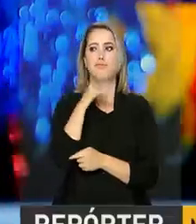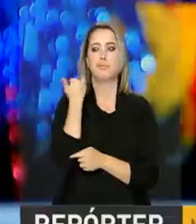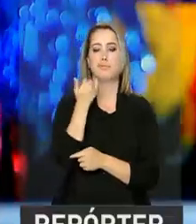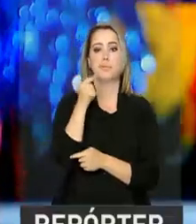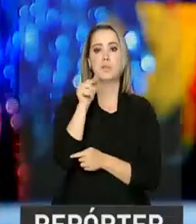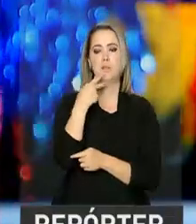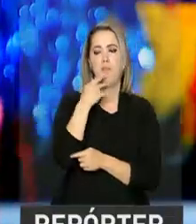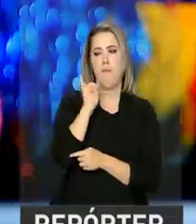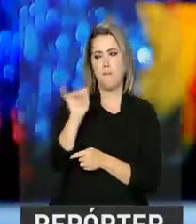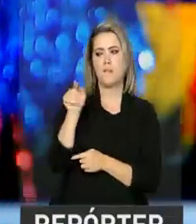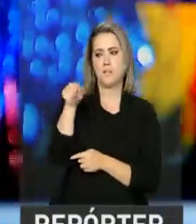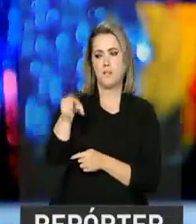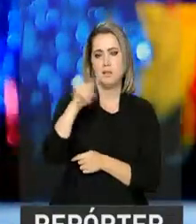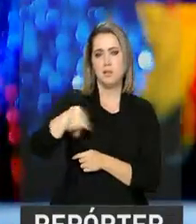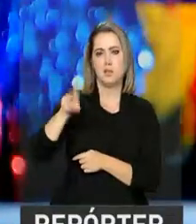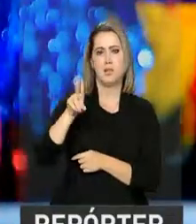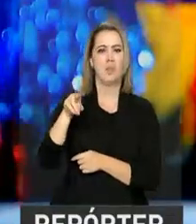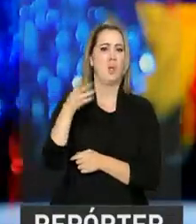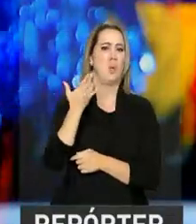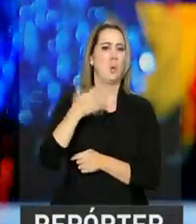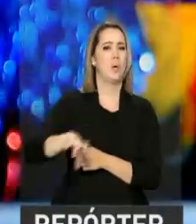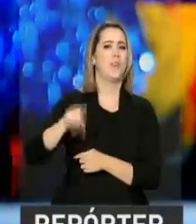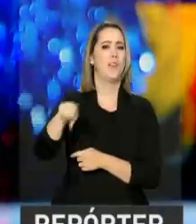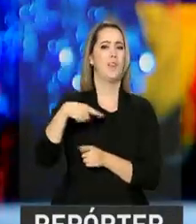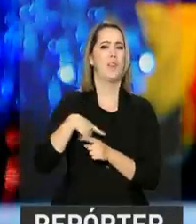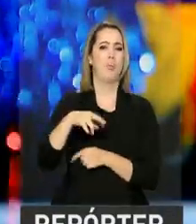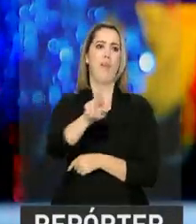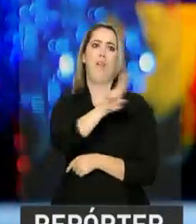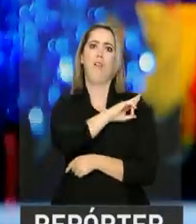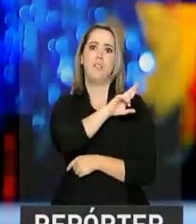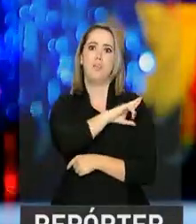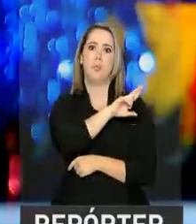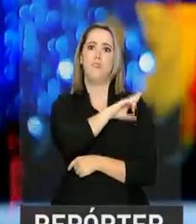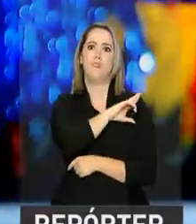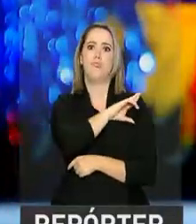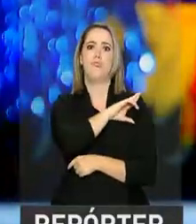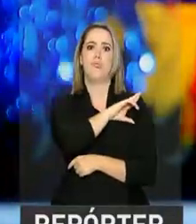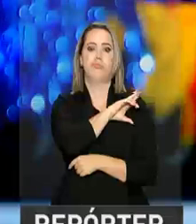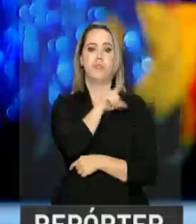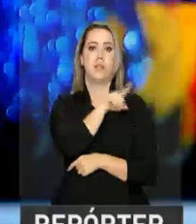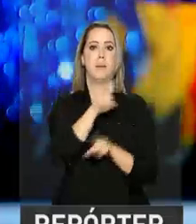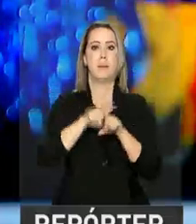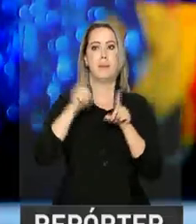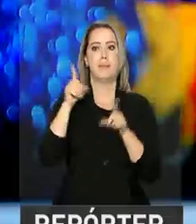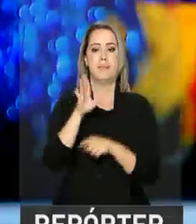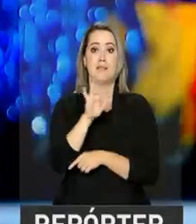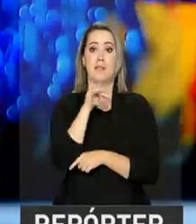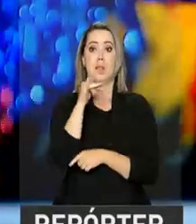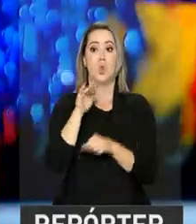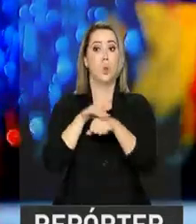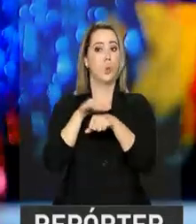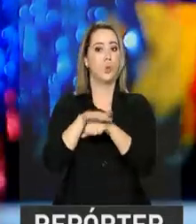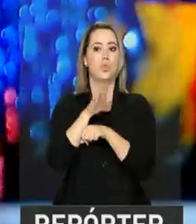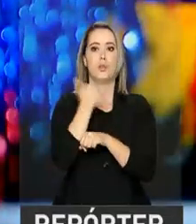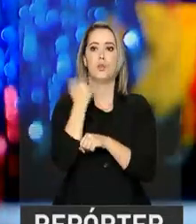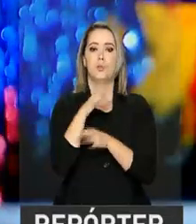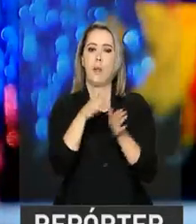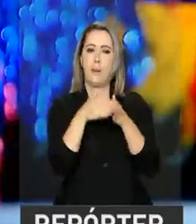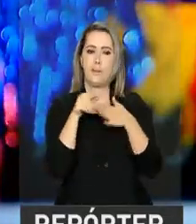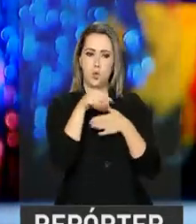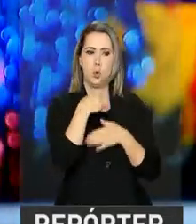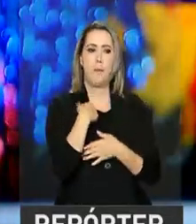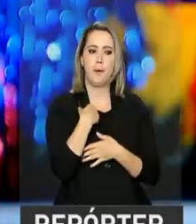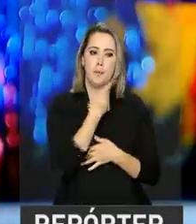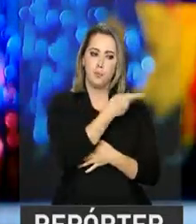que eu não queria tomar conta do maracatu, porque a responsabilidade é muito grande. Aí, na noite dela falecer, ela pediu para eu e a